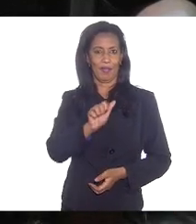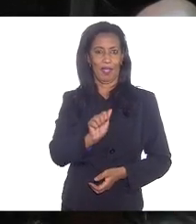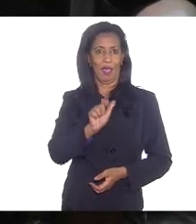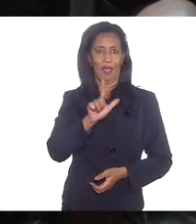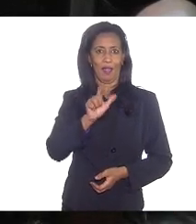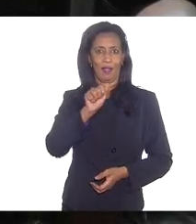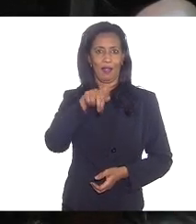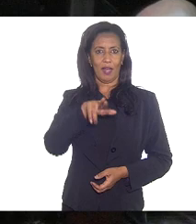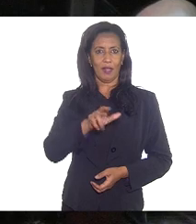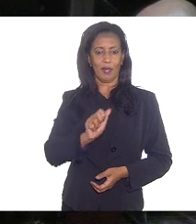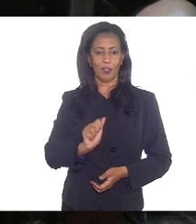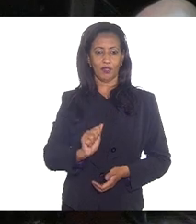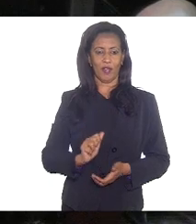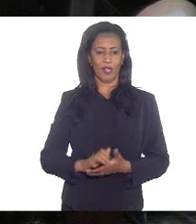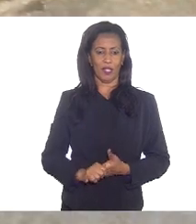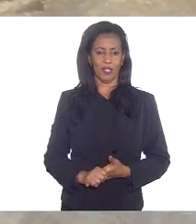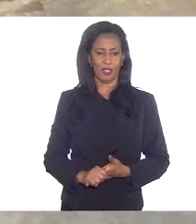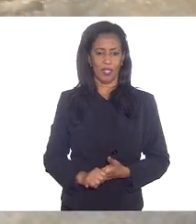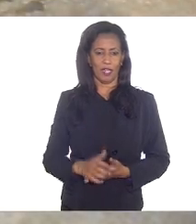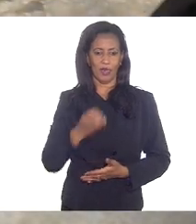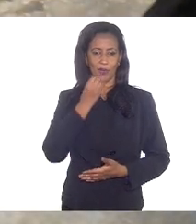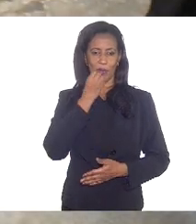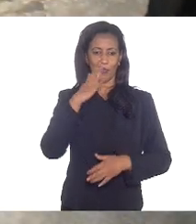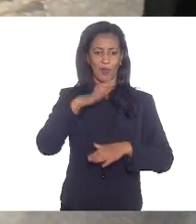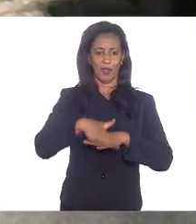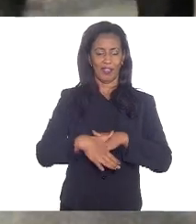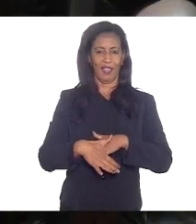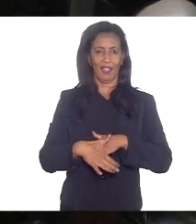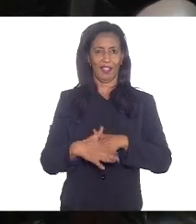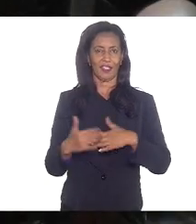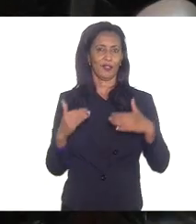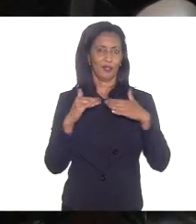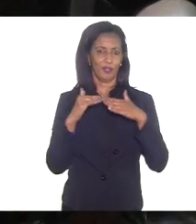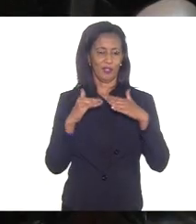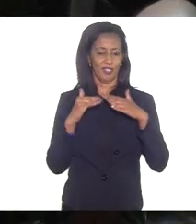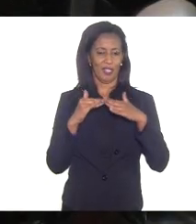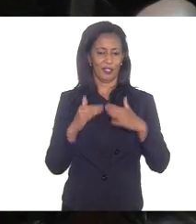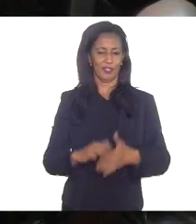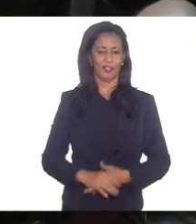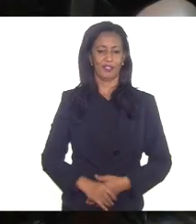Passos. Boa tarde, presidente. Sou favorável.